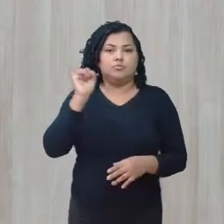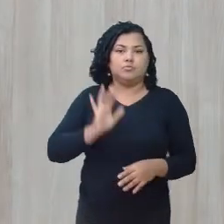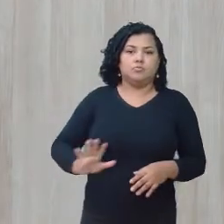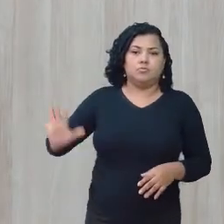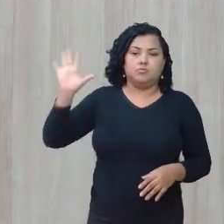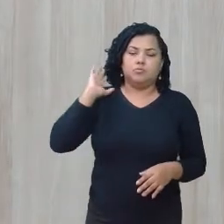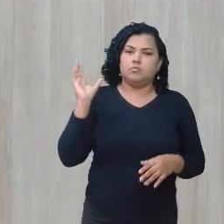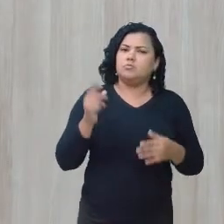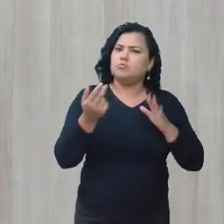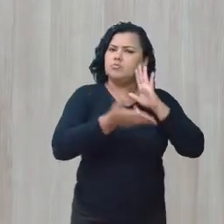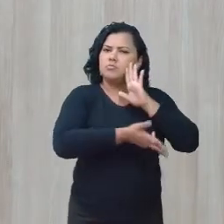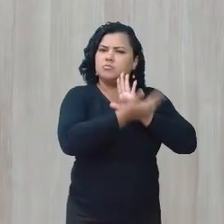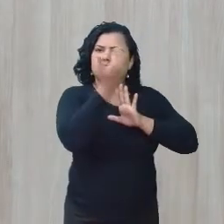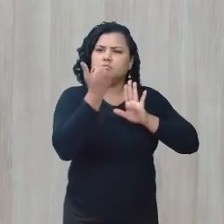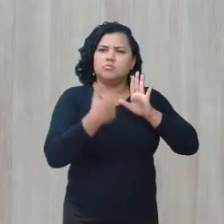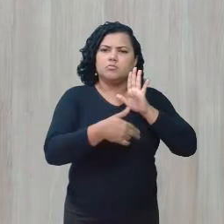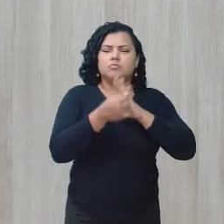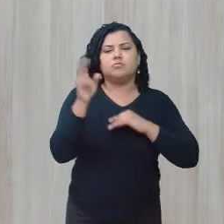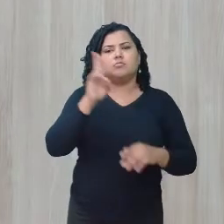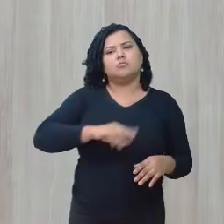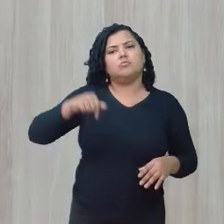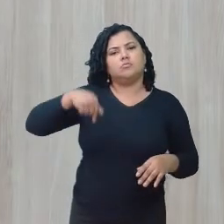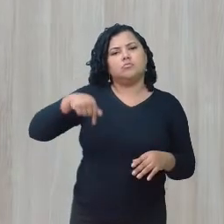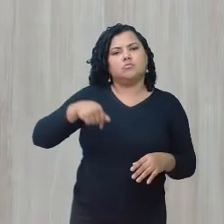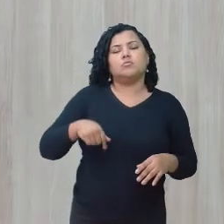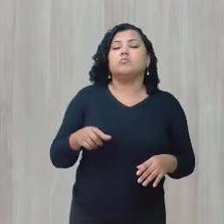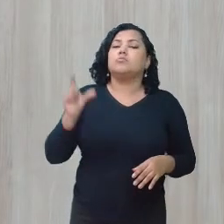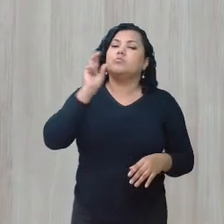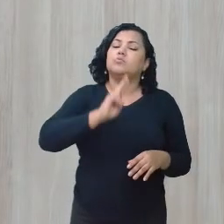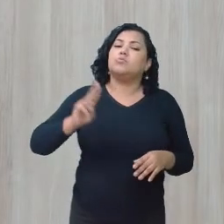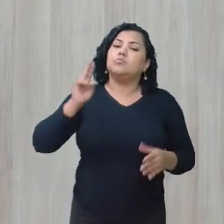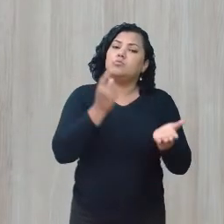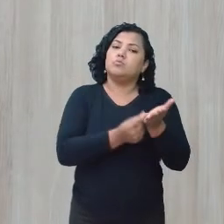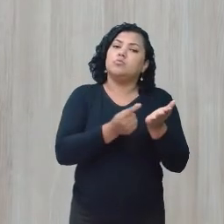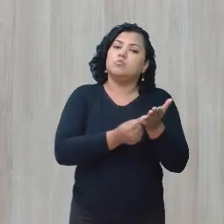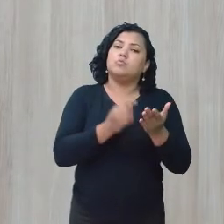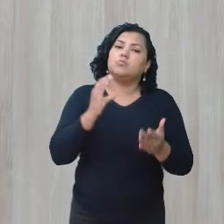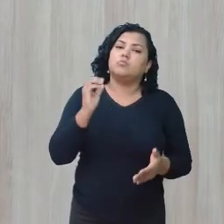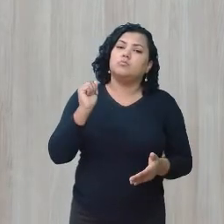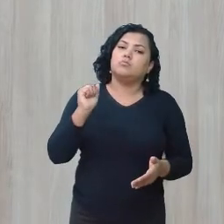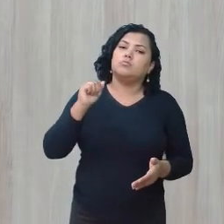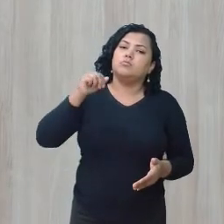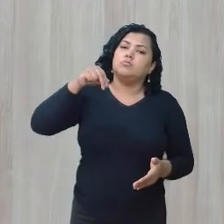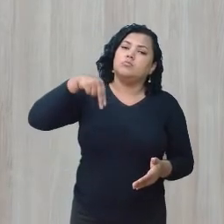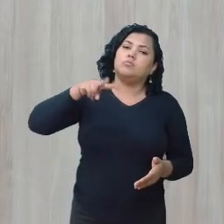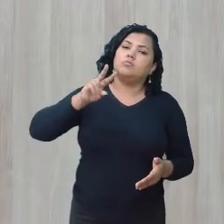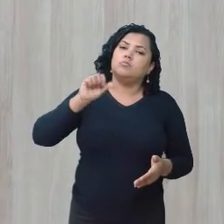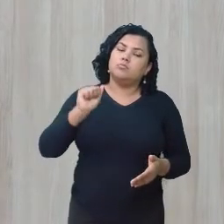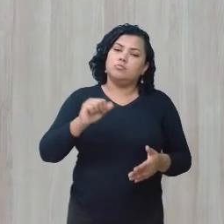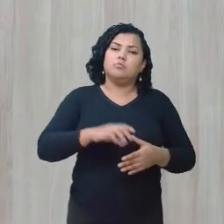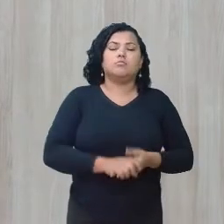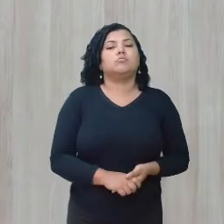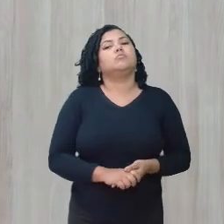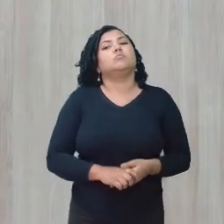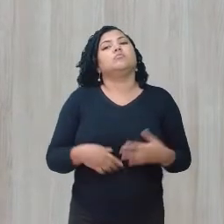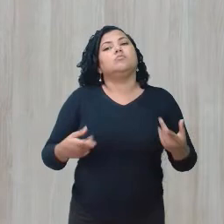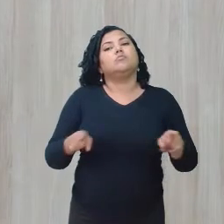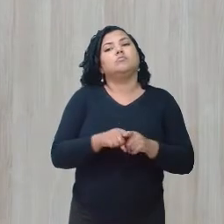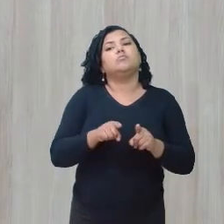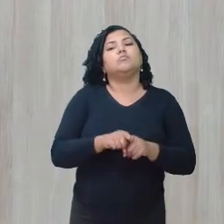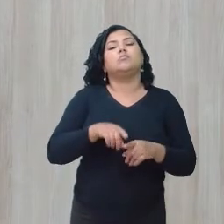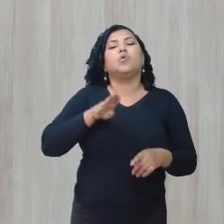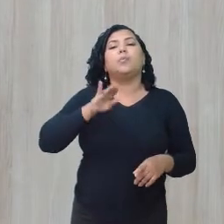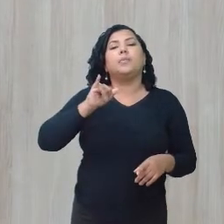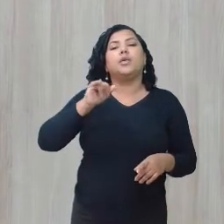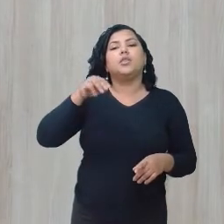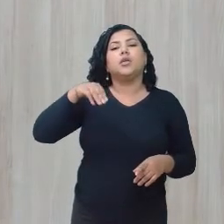nessa aula, todas as imagens utilizadas nessa aula foram feitas no Canva e o avatar do Bitmoji, tá